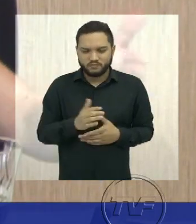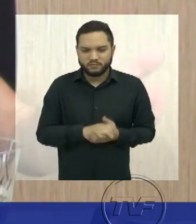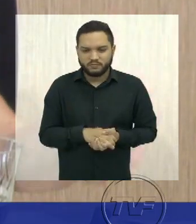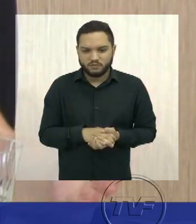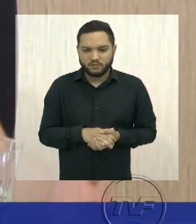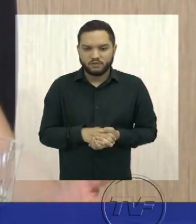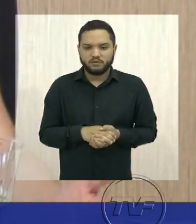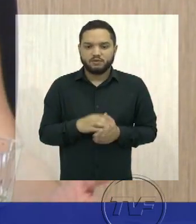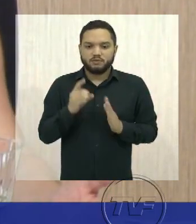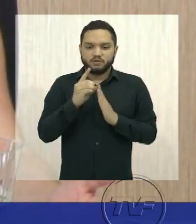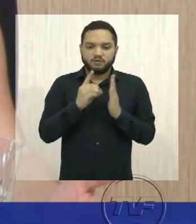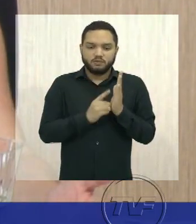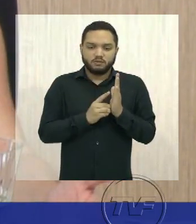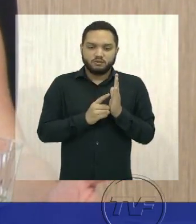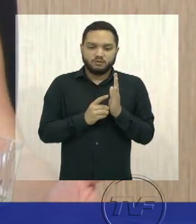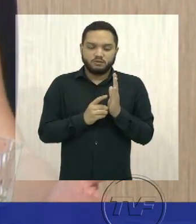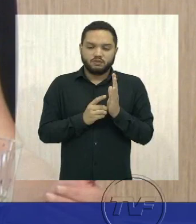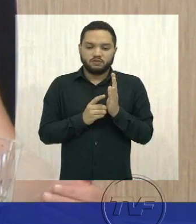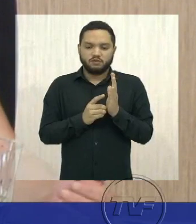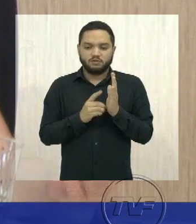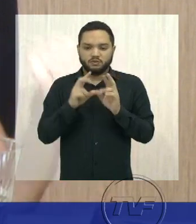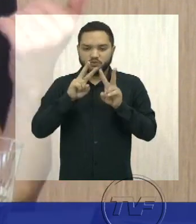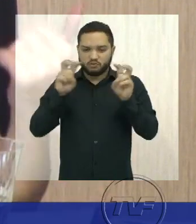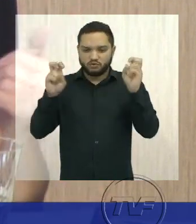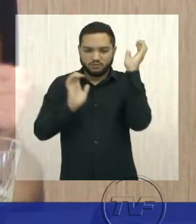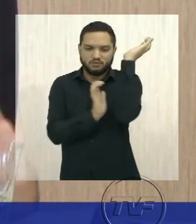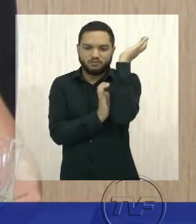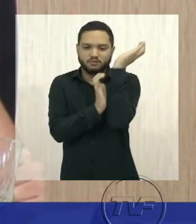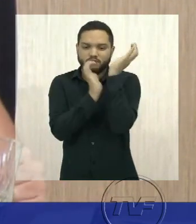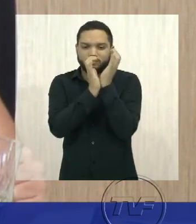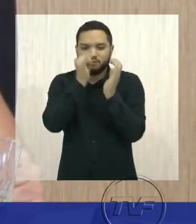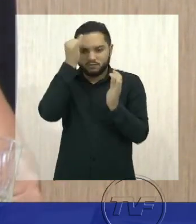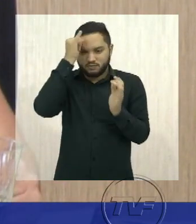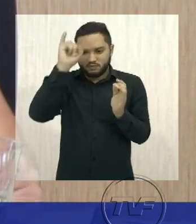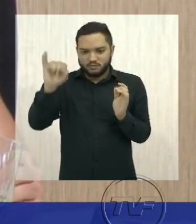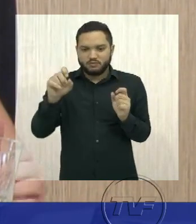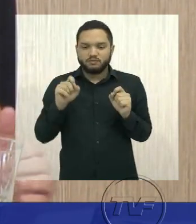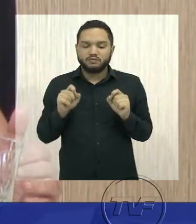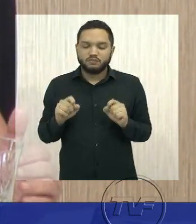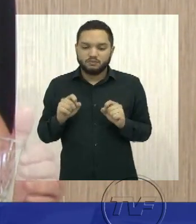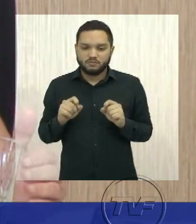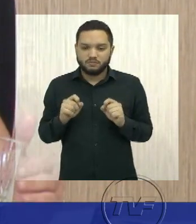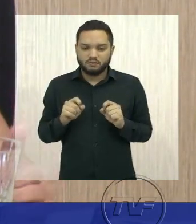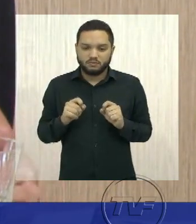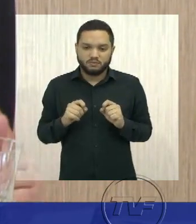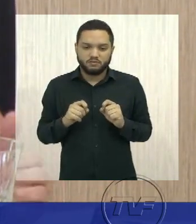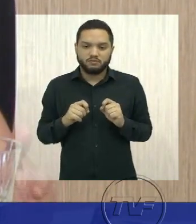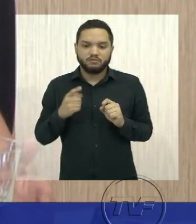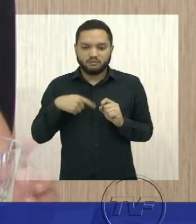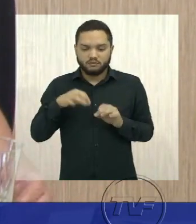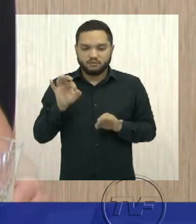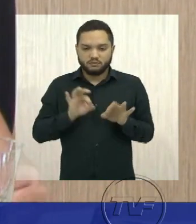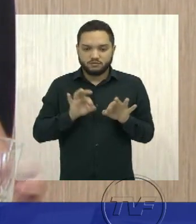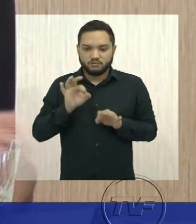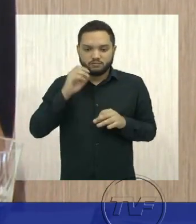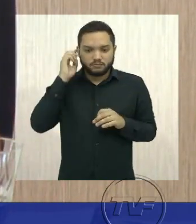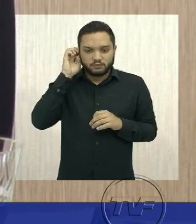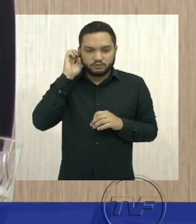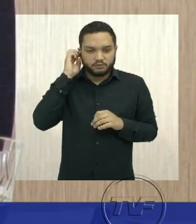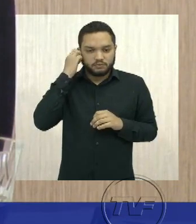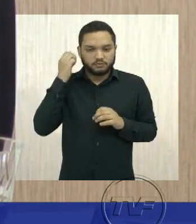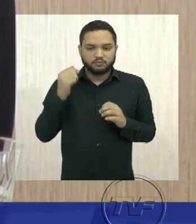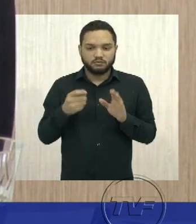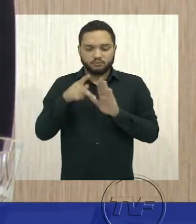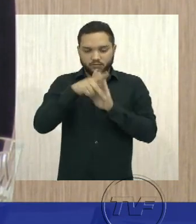O decreto de desburocratização que o prefeito Roberto Cláudio assinou em final de dezembro, quando a gente montou as